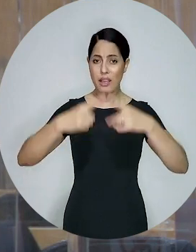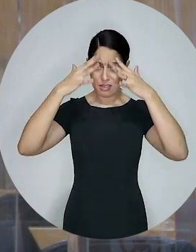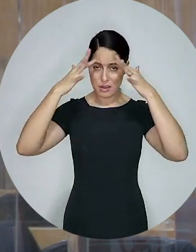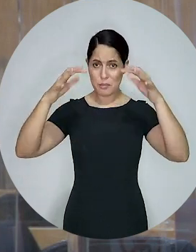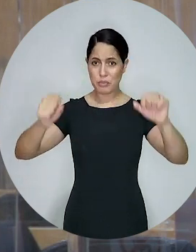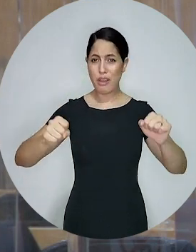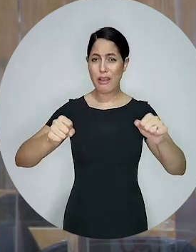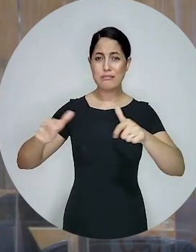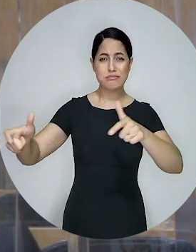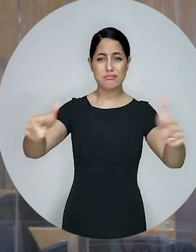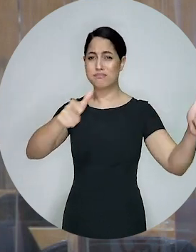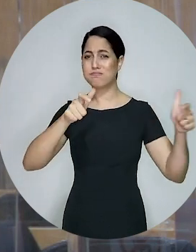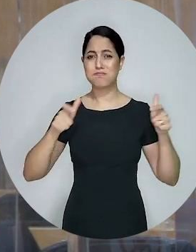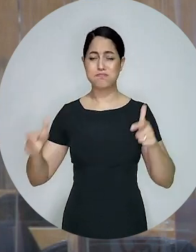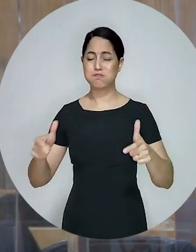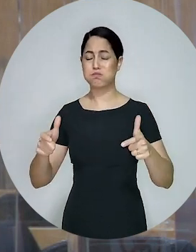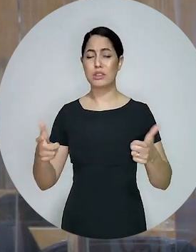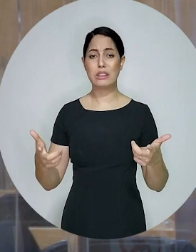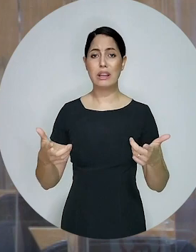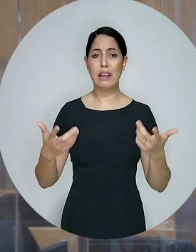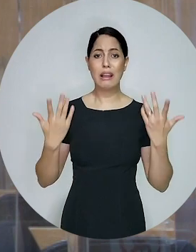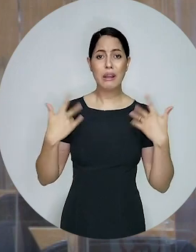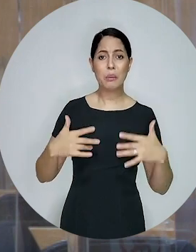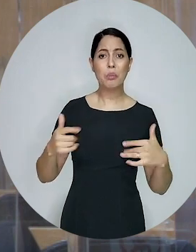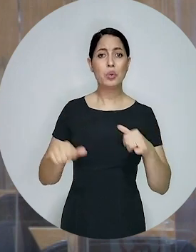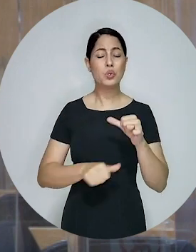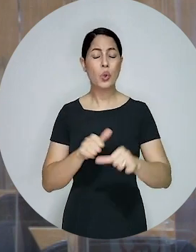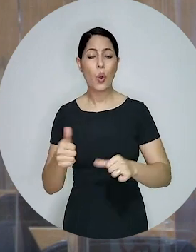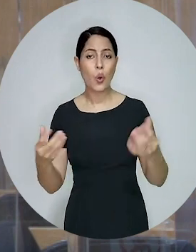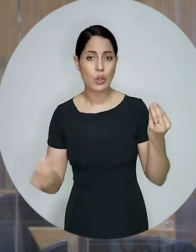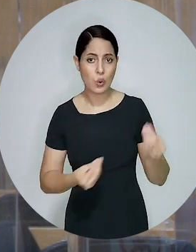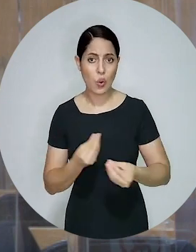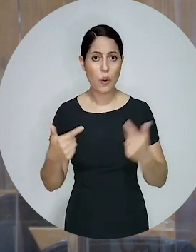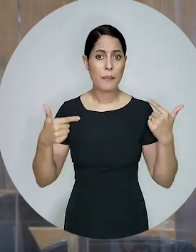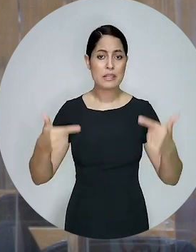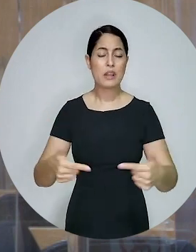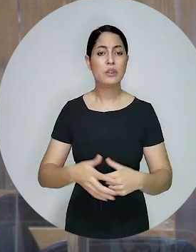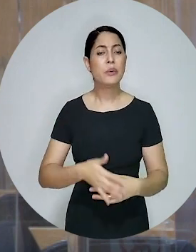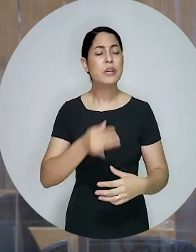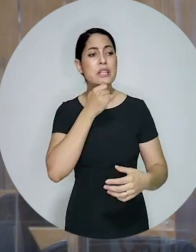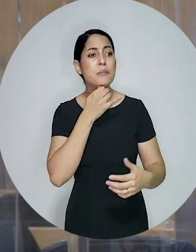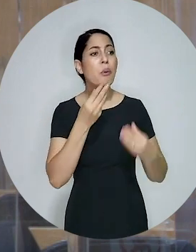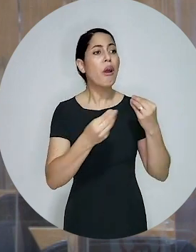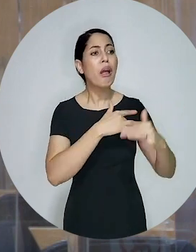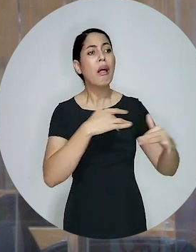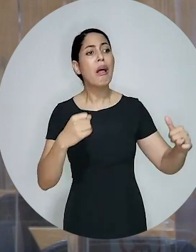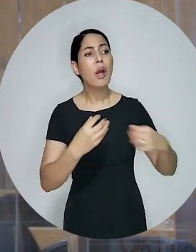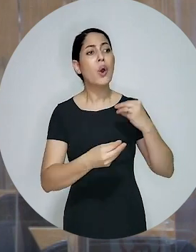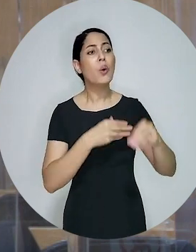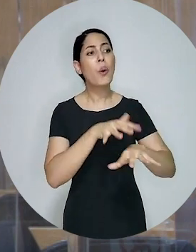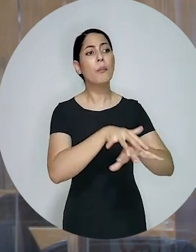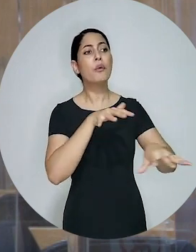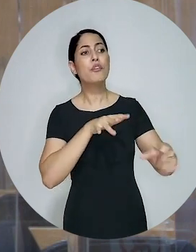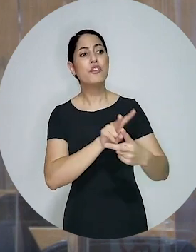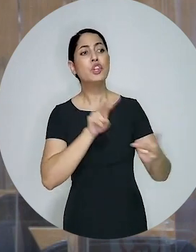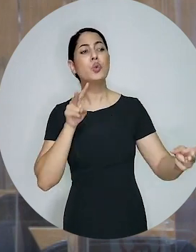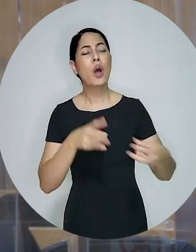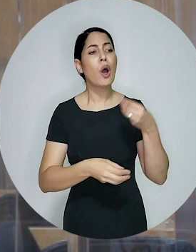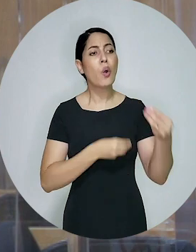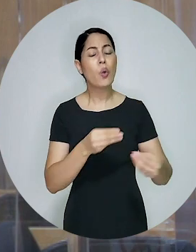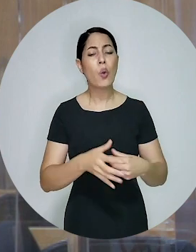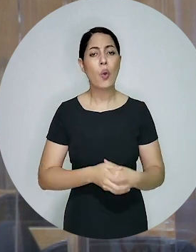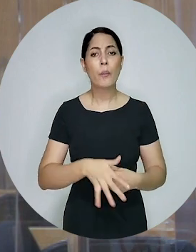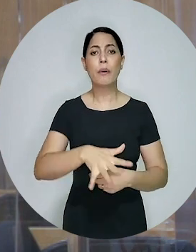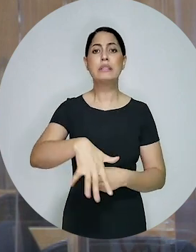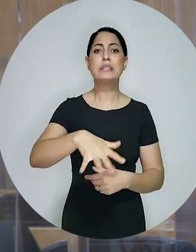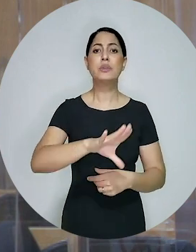funcionamento dos tribunais. Então, todas as medidas que, como é que vai ser o julgamento virtual,